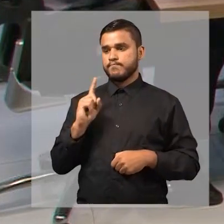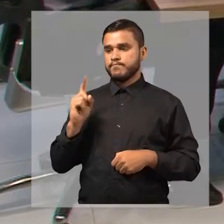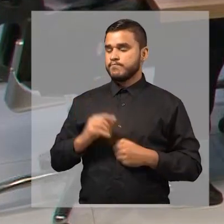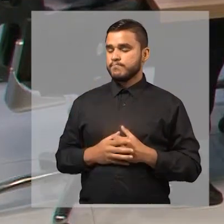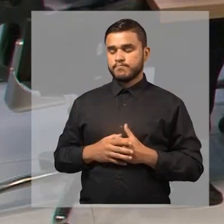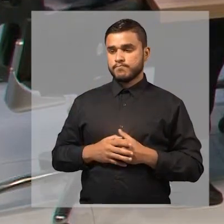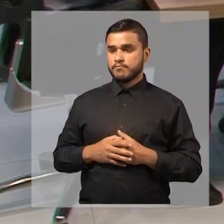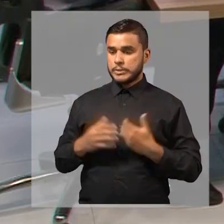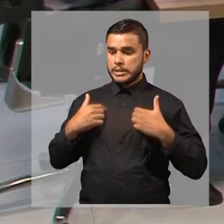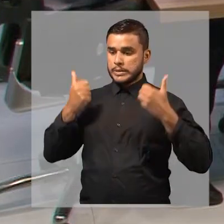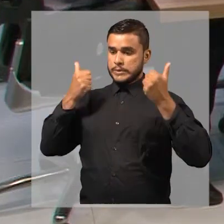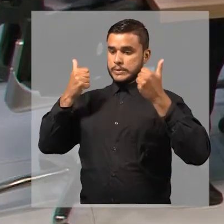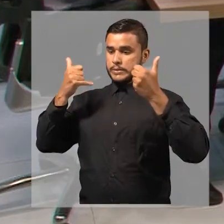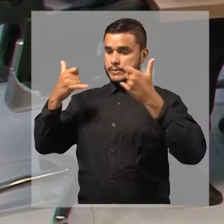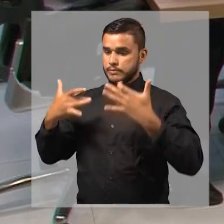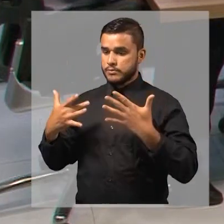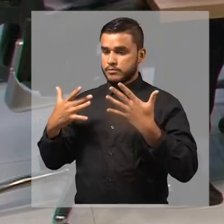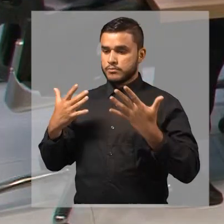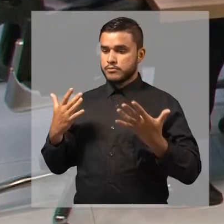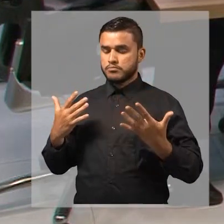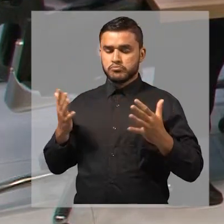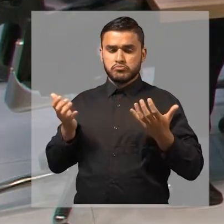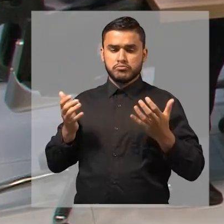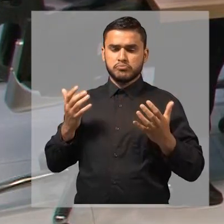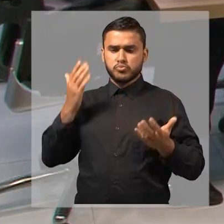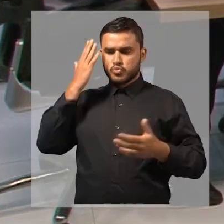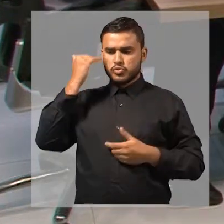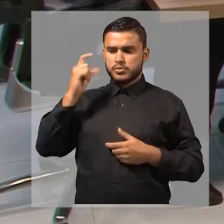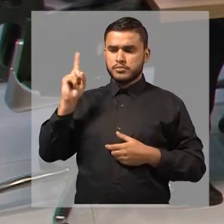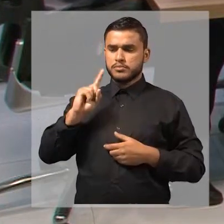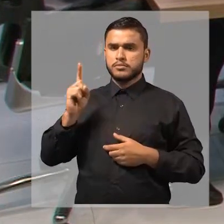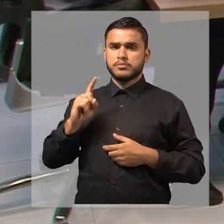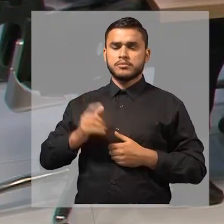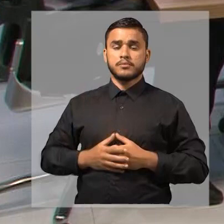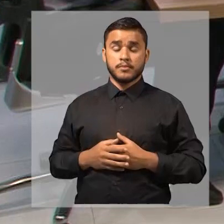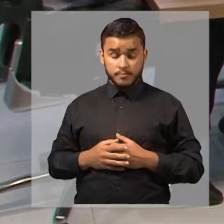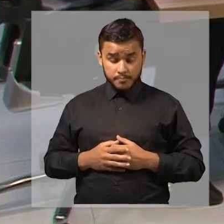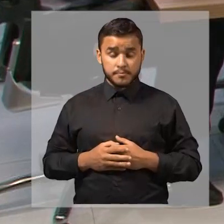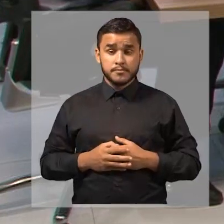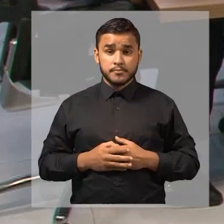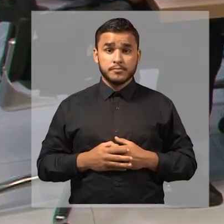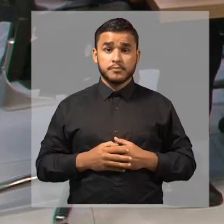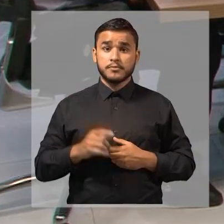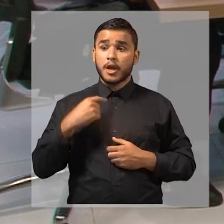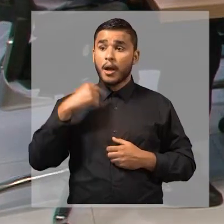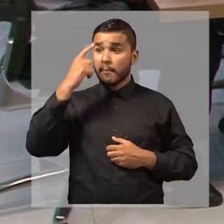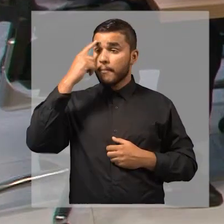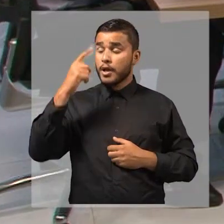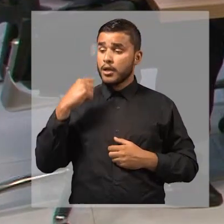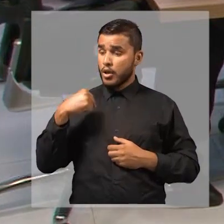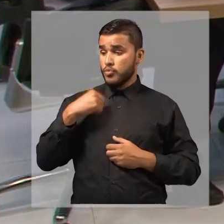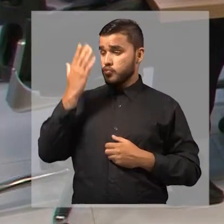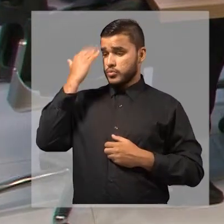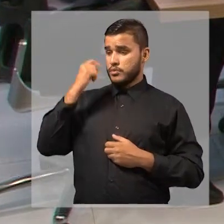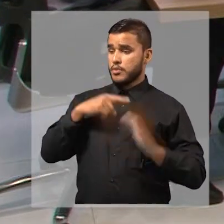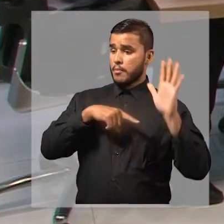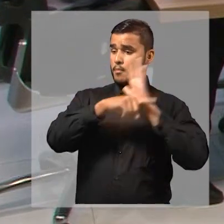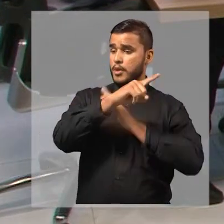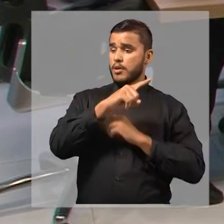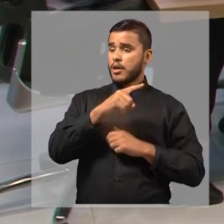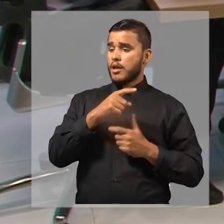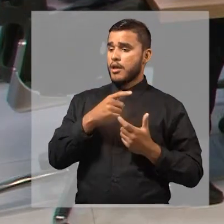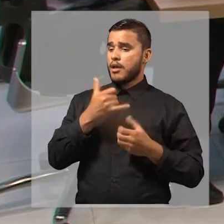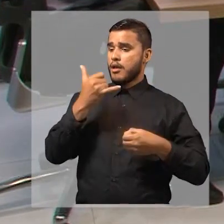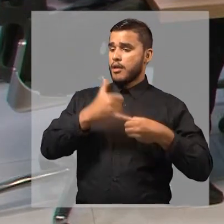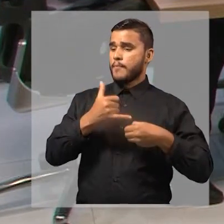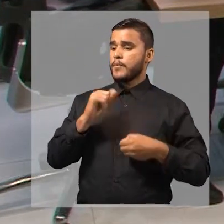ele mesmo não sabe. Não sabe e não quer saber. Isso até é uma brincadeira, né? Pergunta ao posto Piranga. Piranga